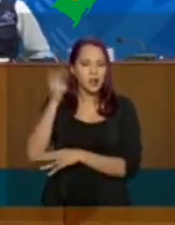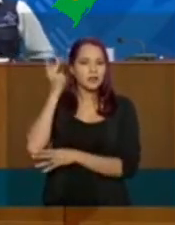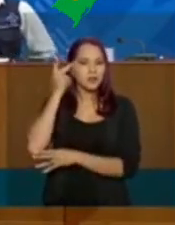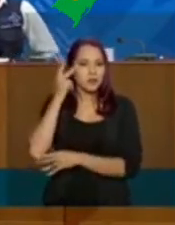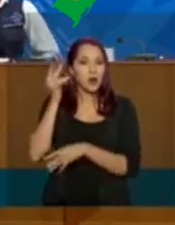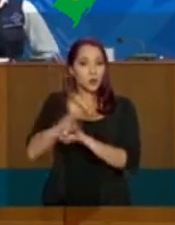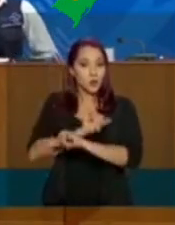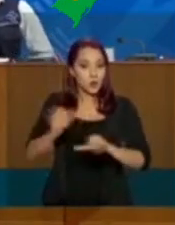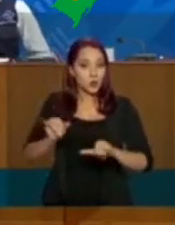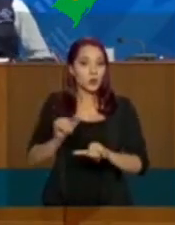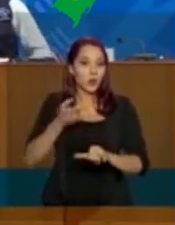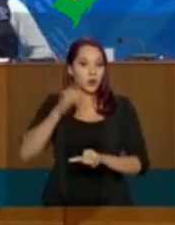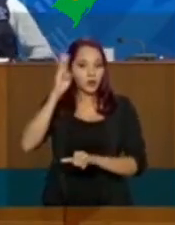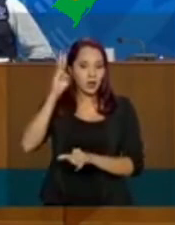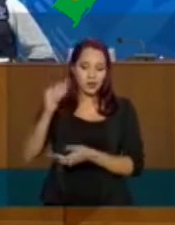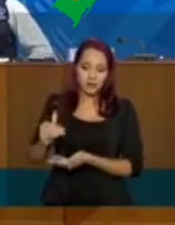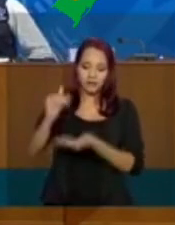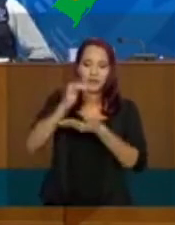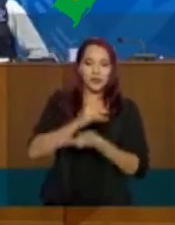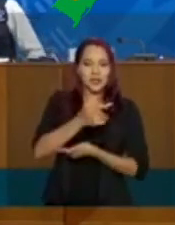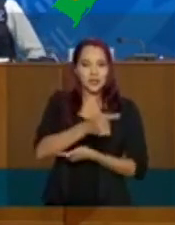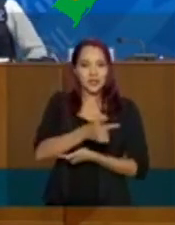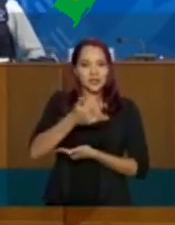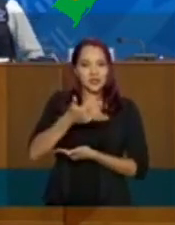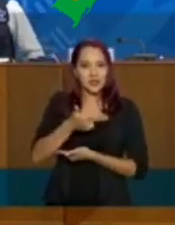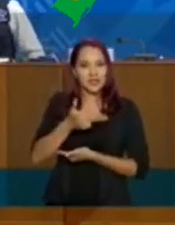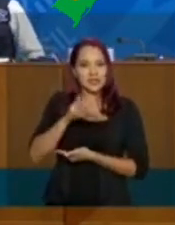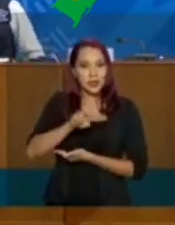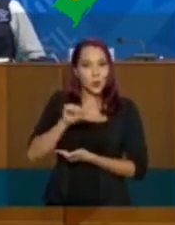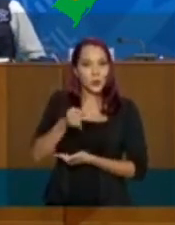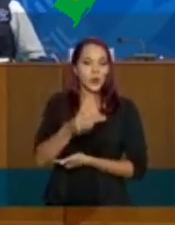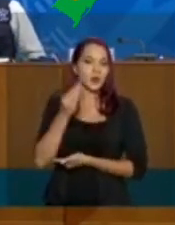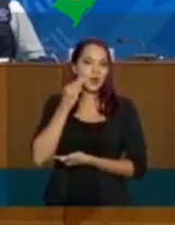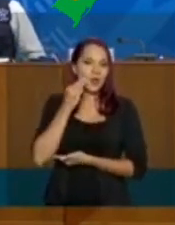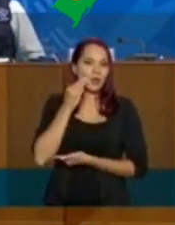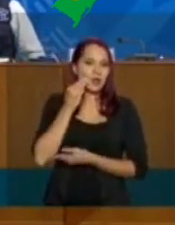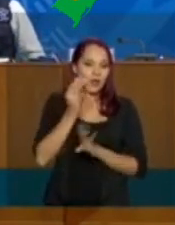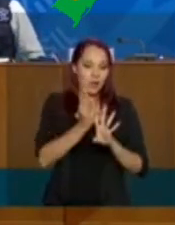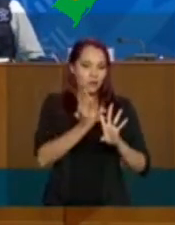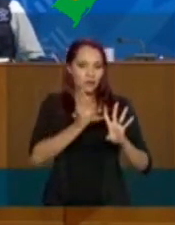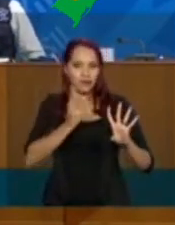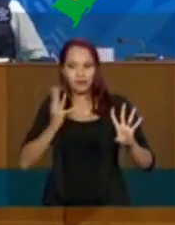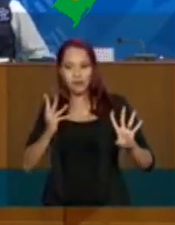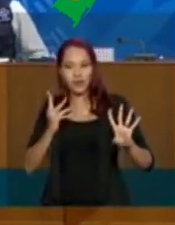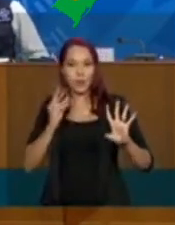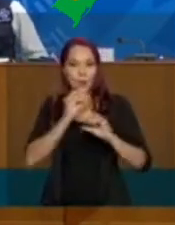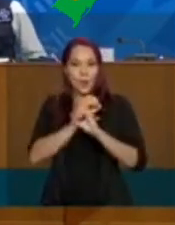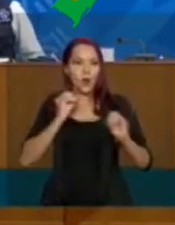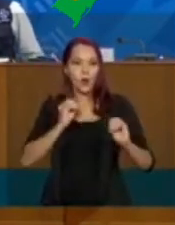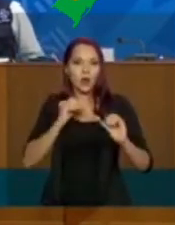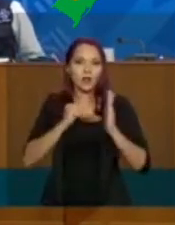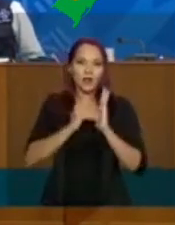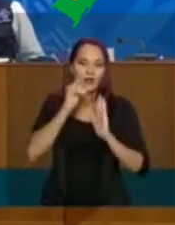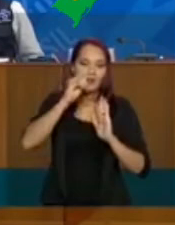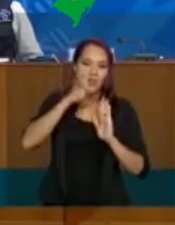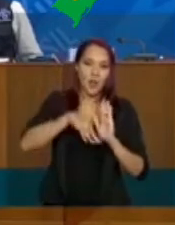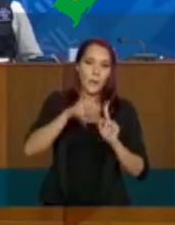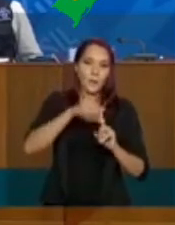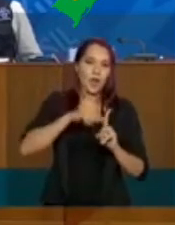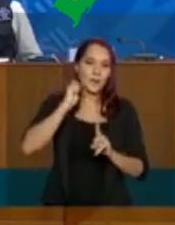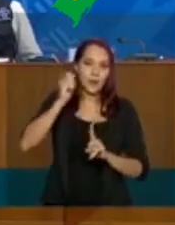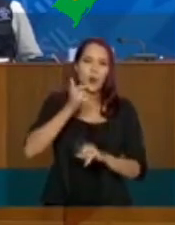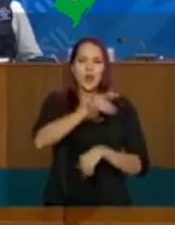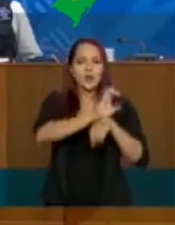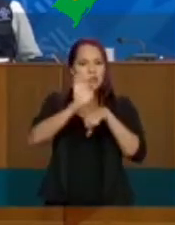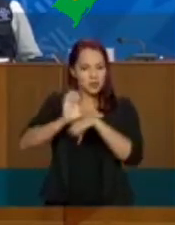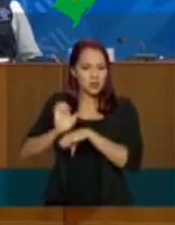anunciou nessa terça o recebimento de 725.000 testes, pretende zerar a fila de exames pendentes até o final de abril. Os outros estados estão tomando